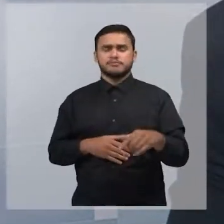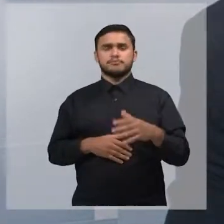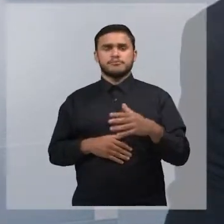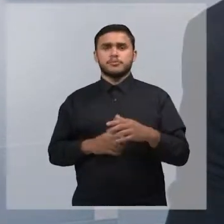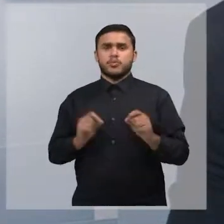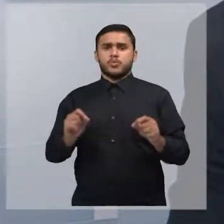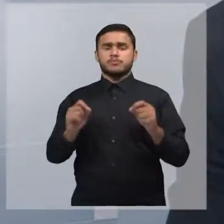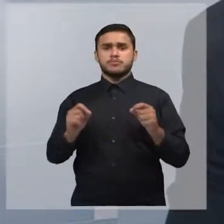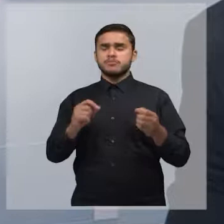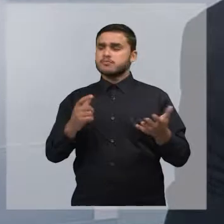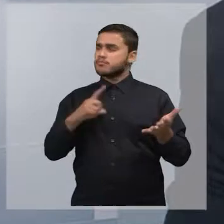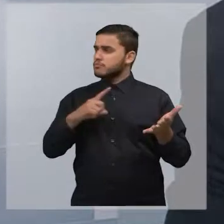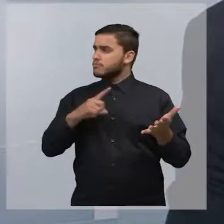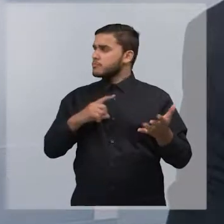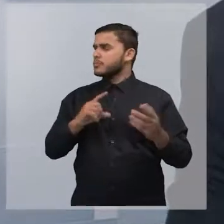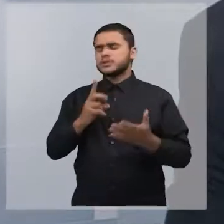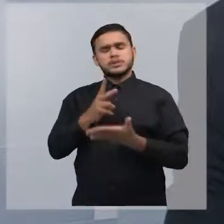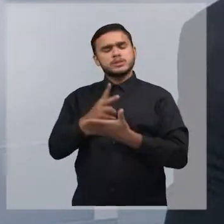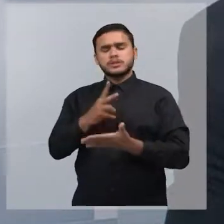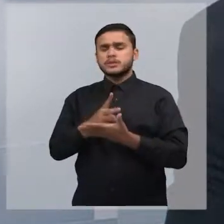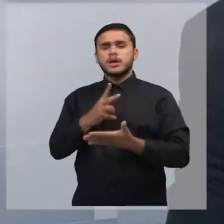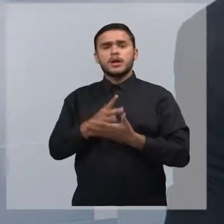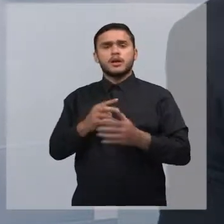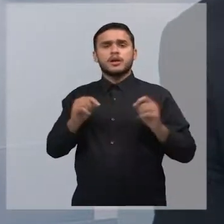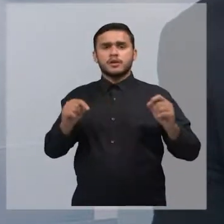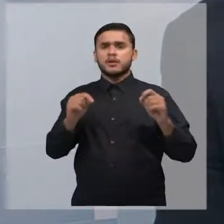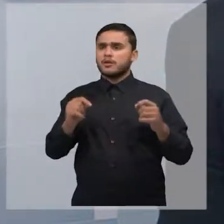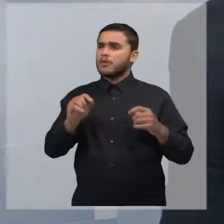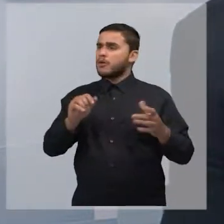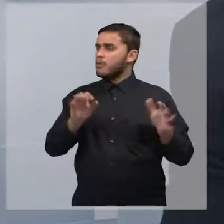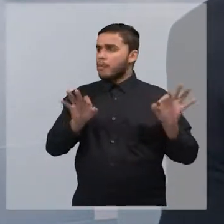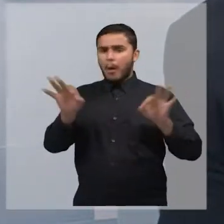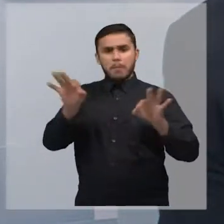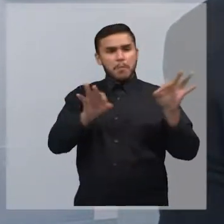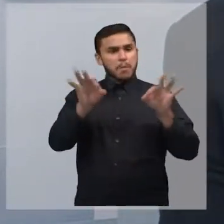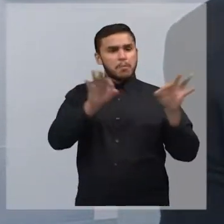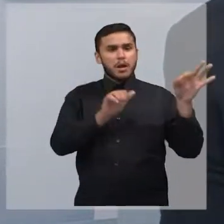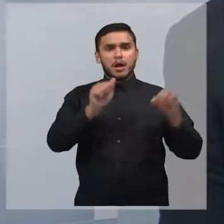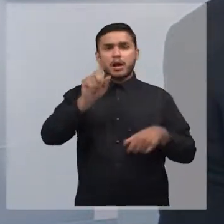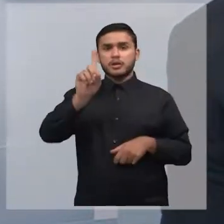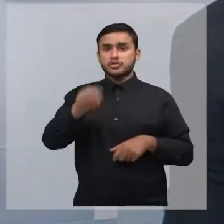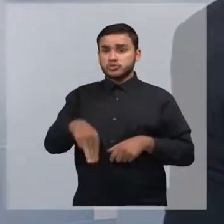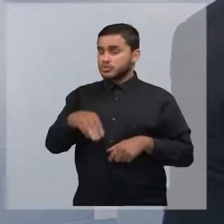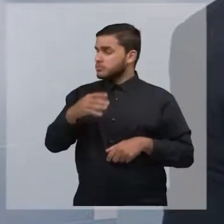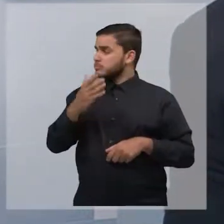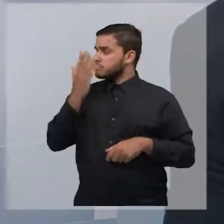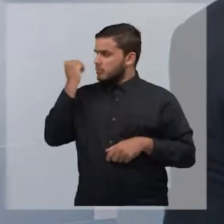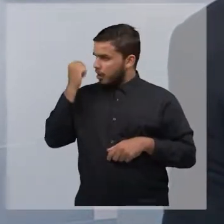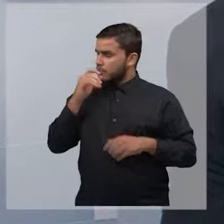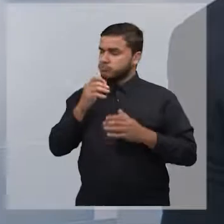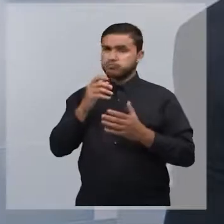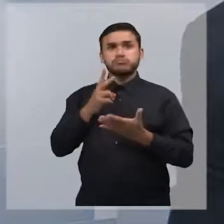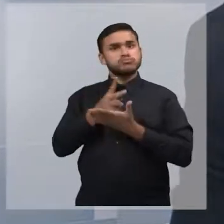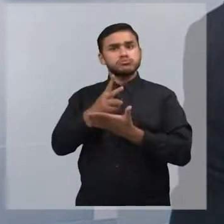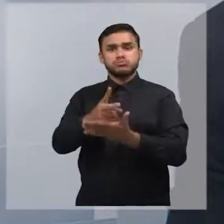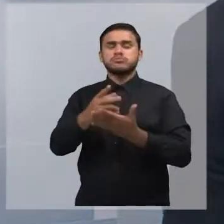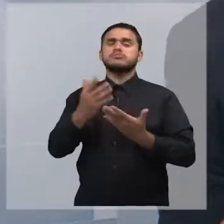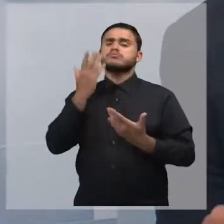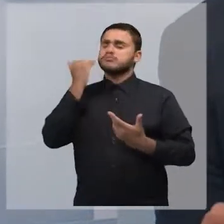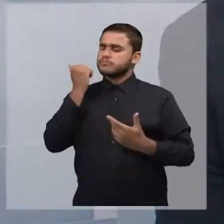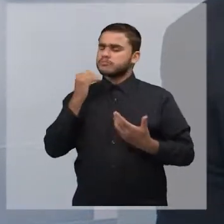aqui estamos para enfrentar, administrar a cidade, aí é tarefa do